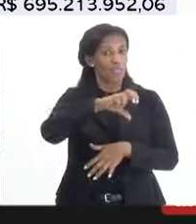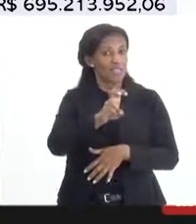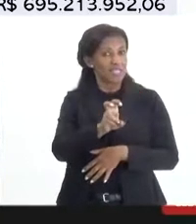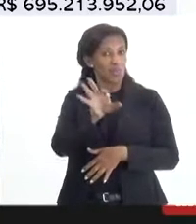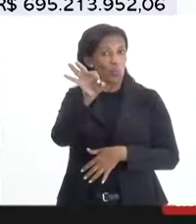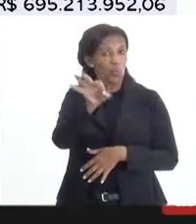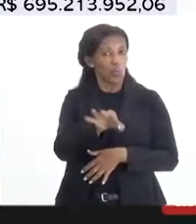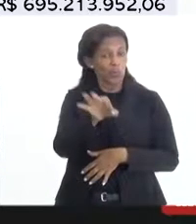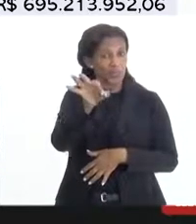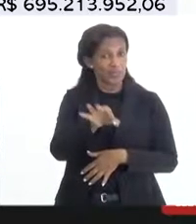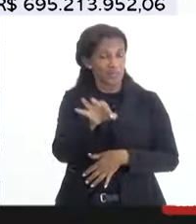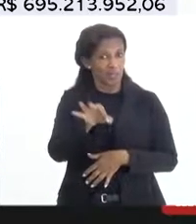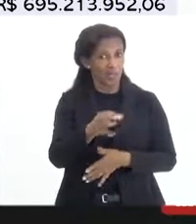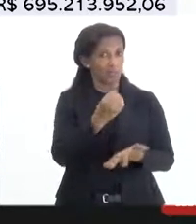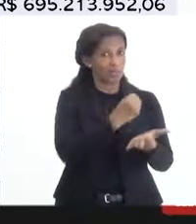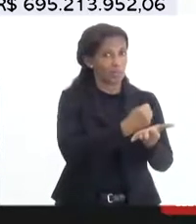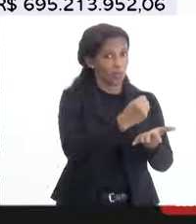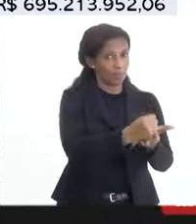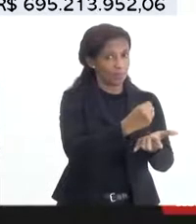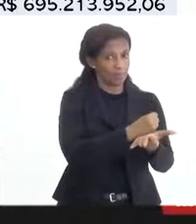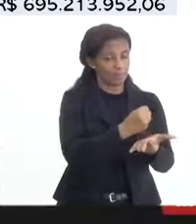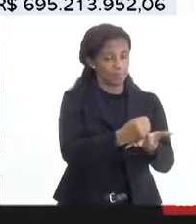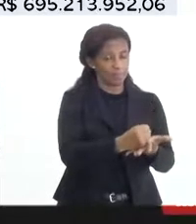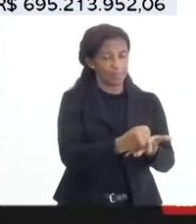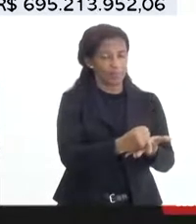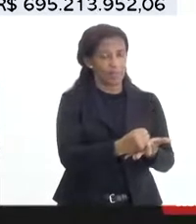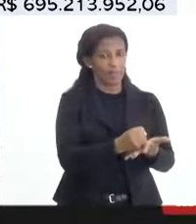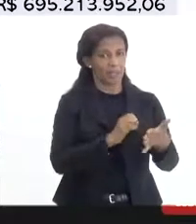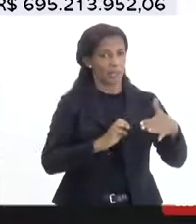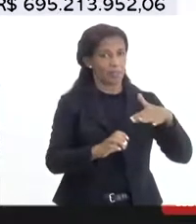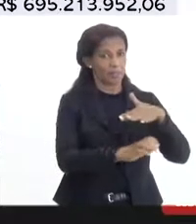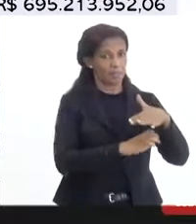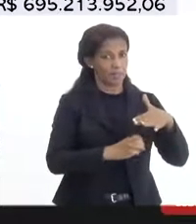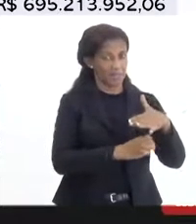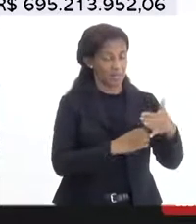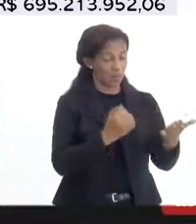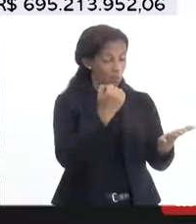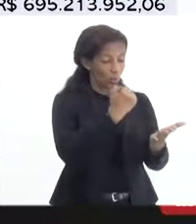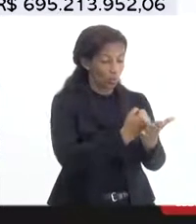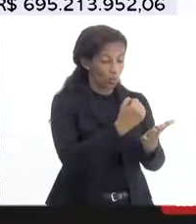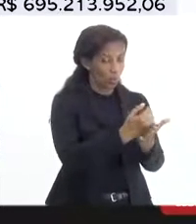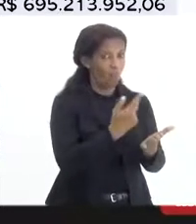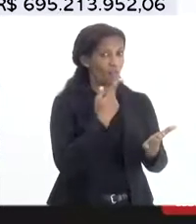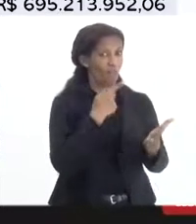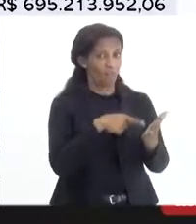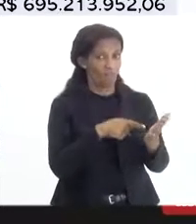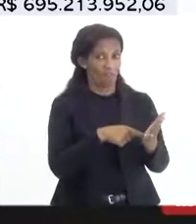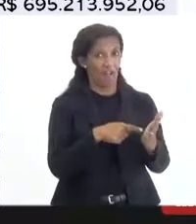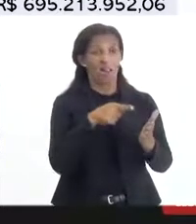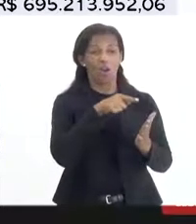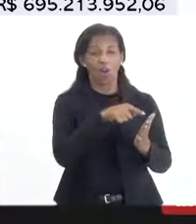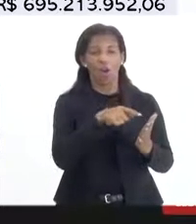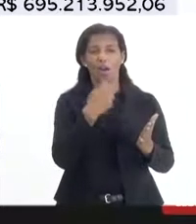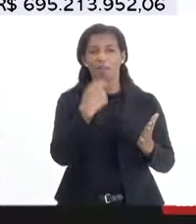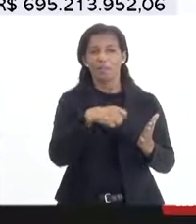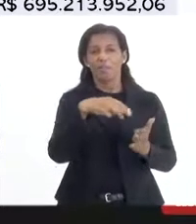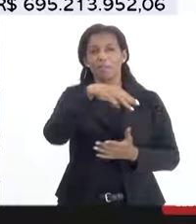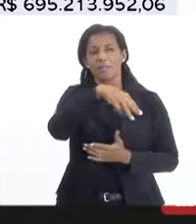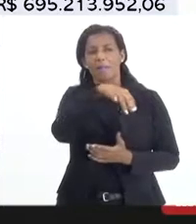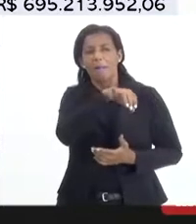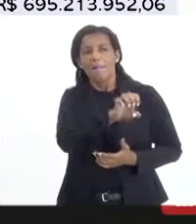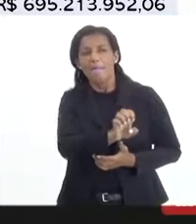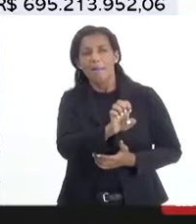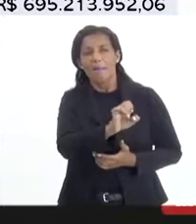vezes são contratadas prestadoras de serviço. No contrato, sabe, é falado, olha, eu quero que você monte um bem para mim e entregue em tal